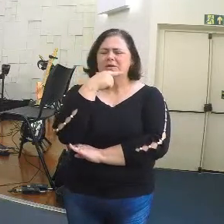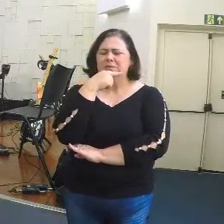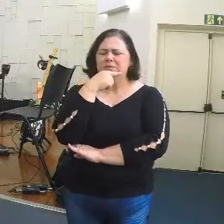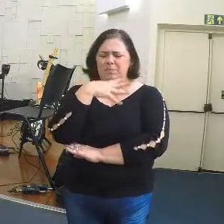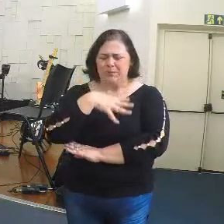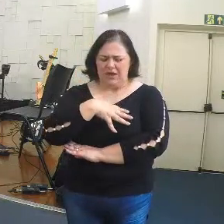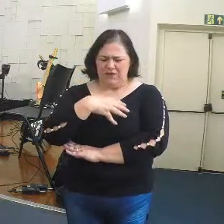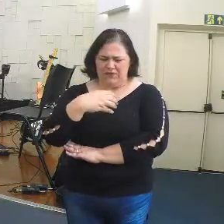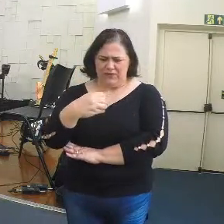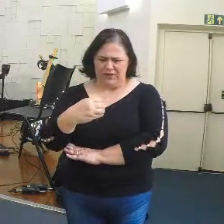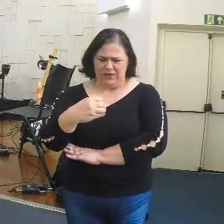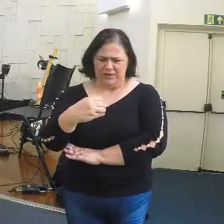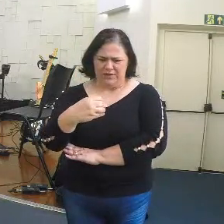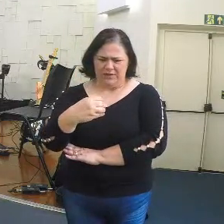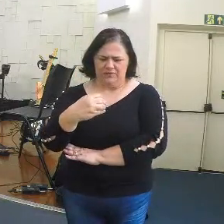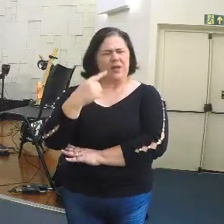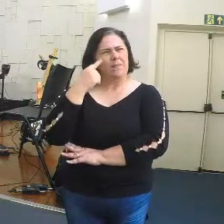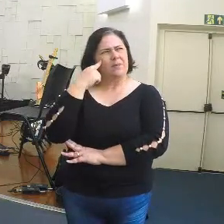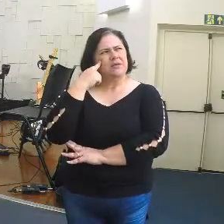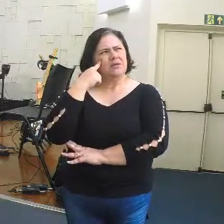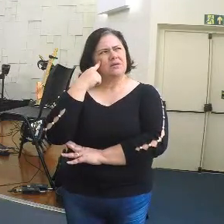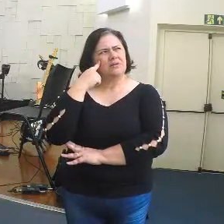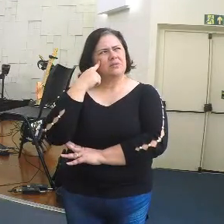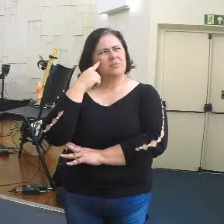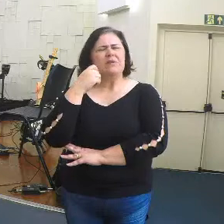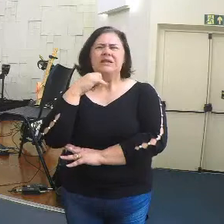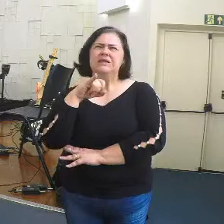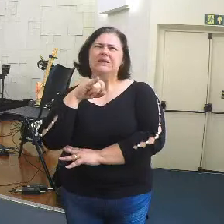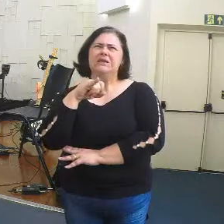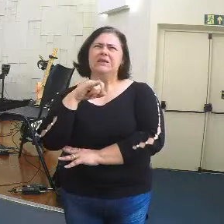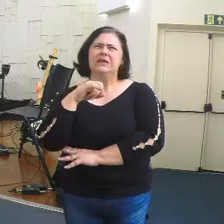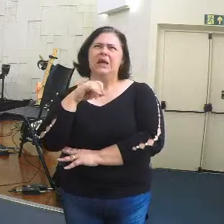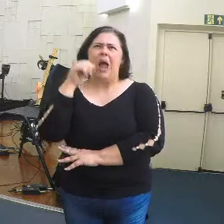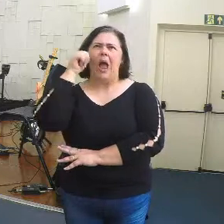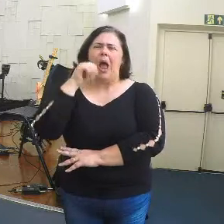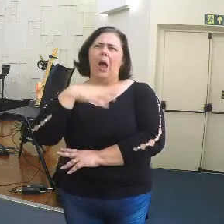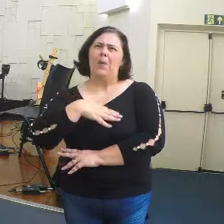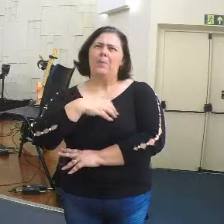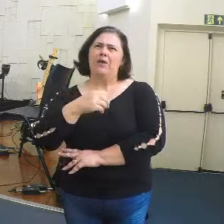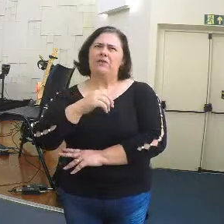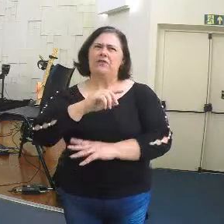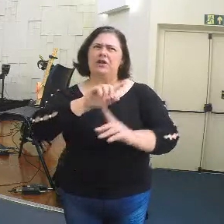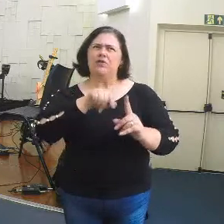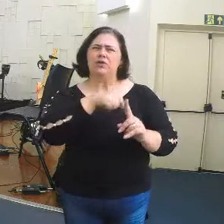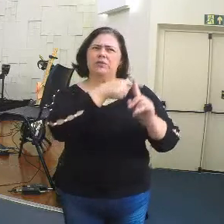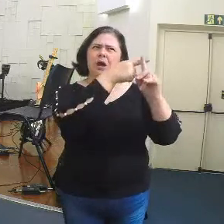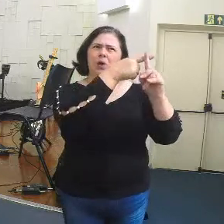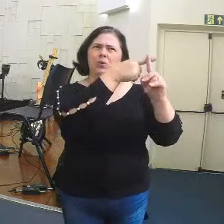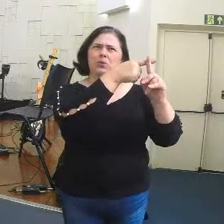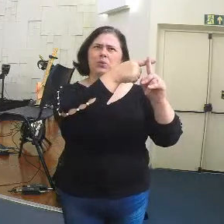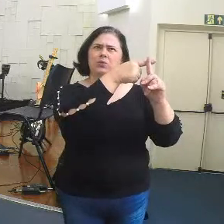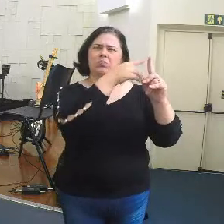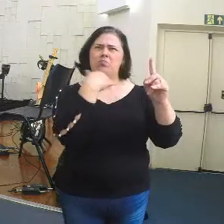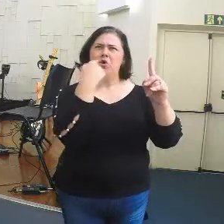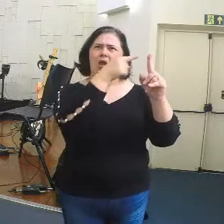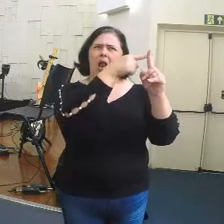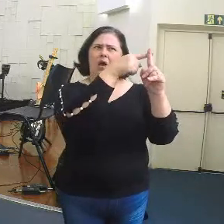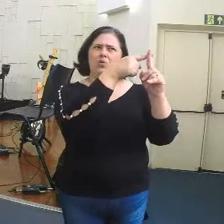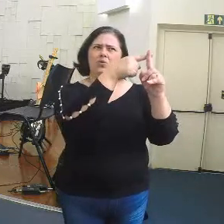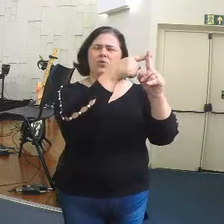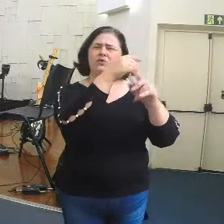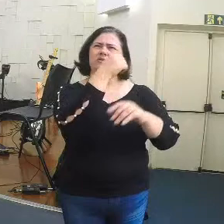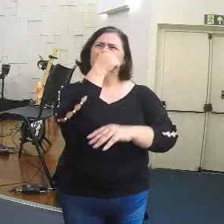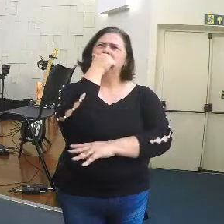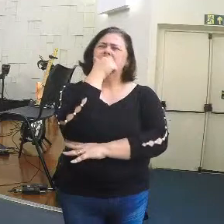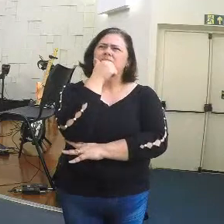ama, sendo crucificado. A gente faz por exercício, assim, para tentar compreender melhor a doutrina.